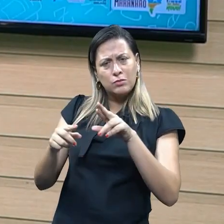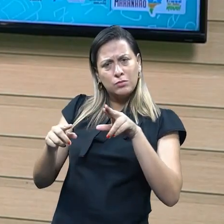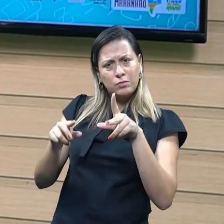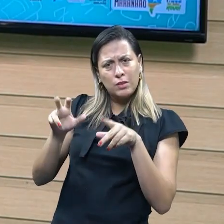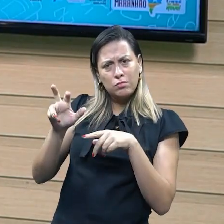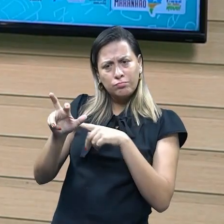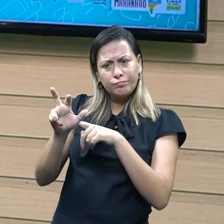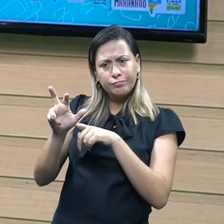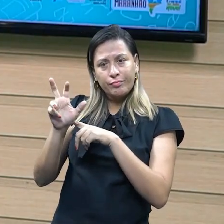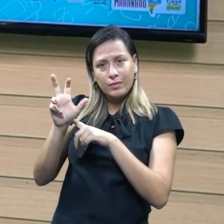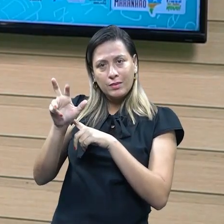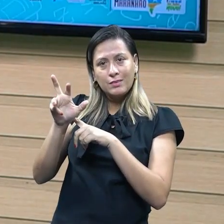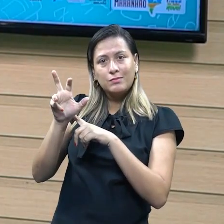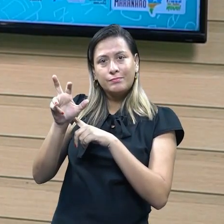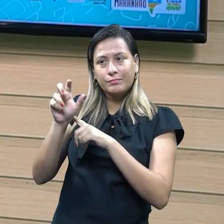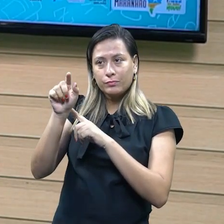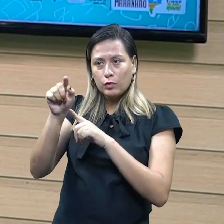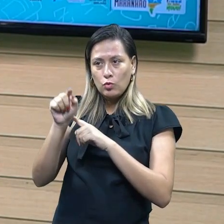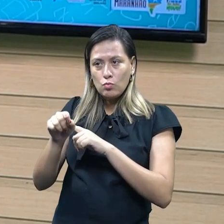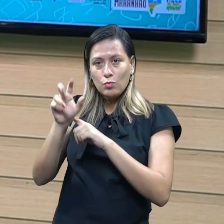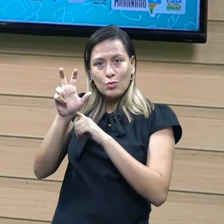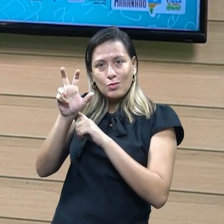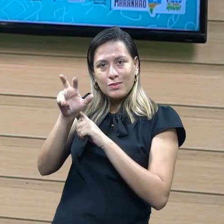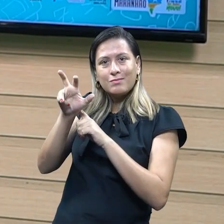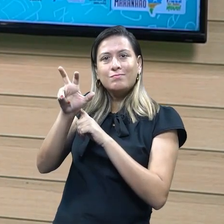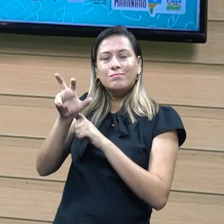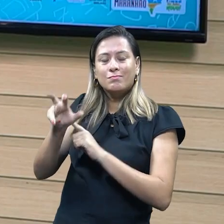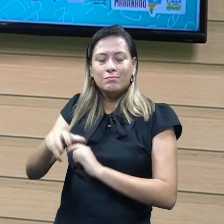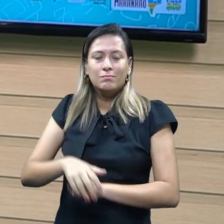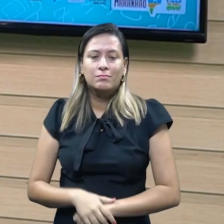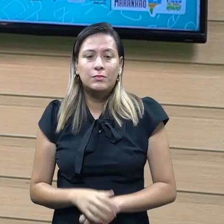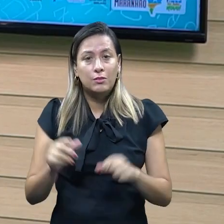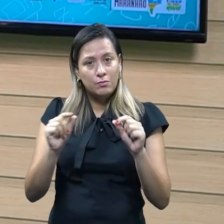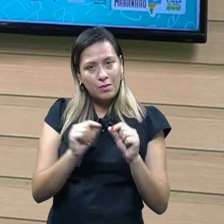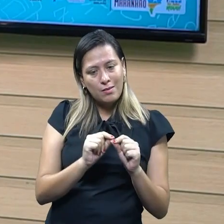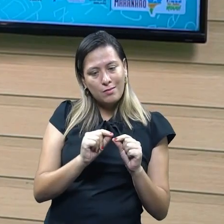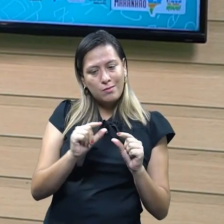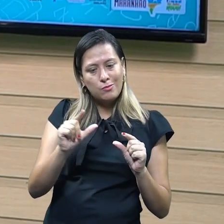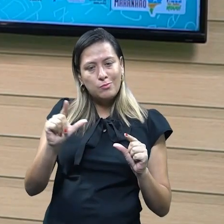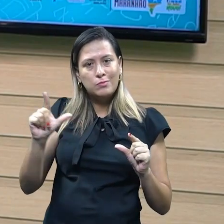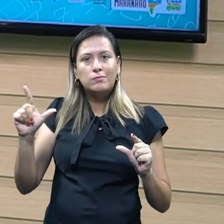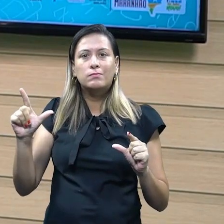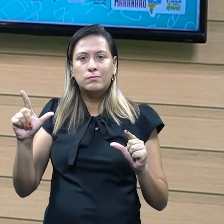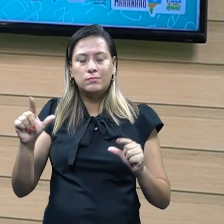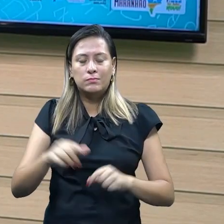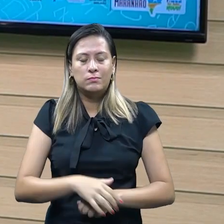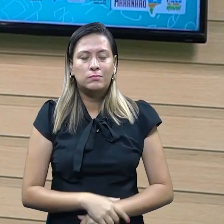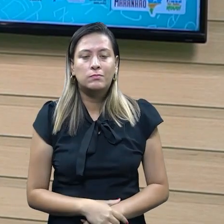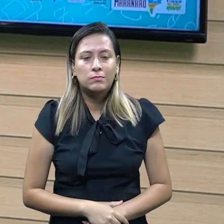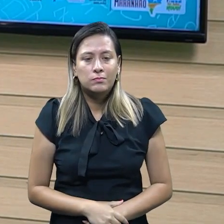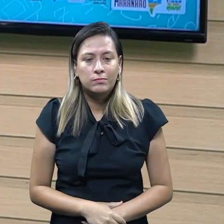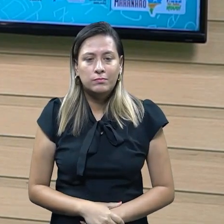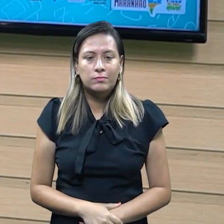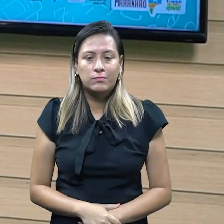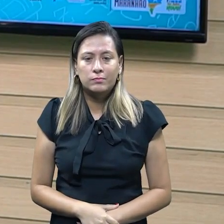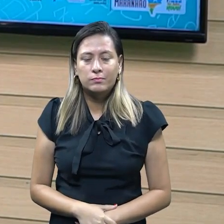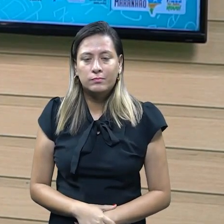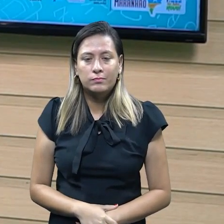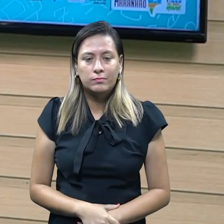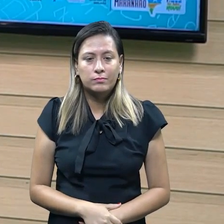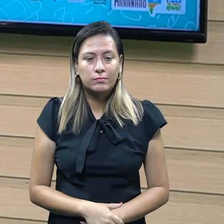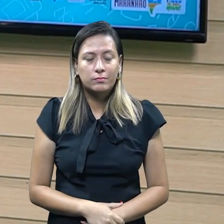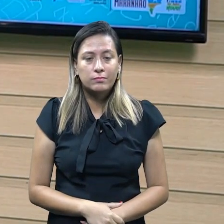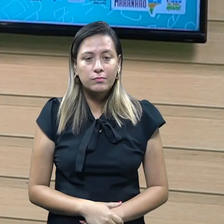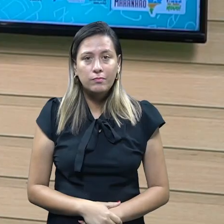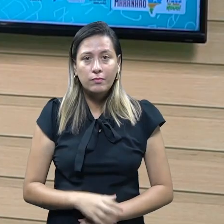e você vai utilizar clicando em dois pontos e ele vai ampliar especificamente a área em que você